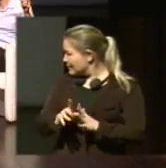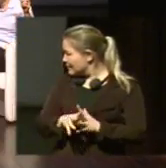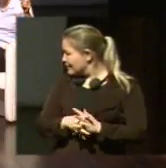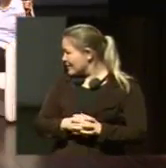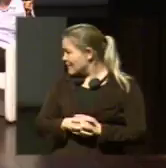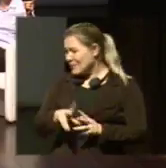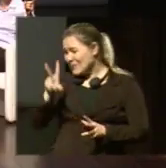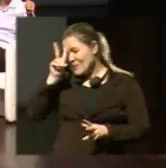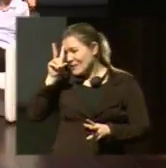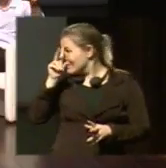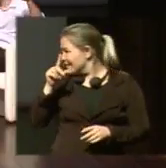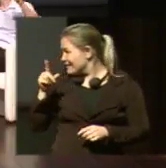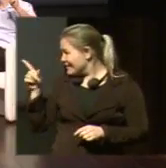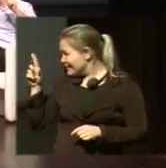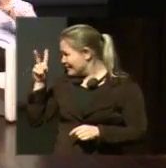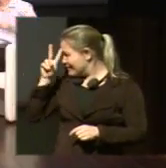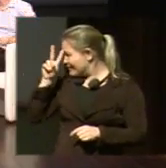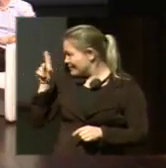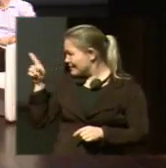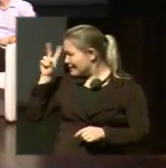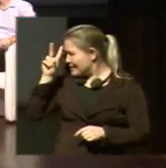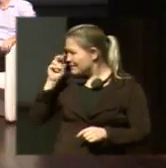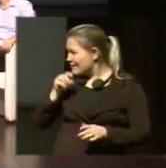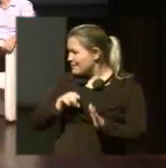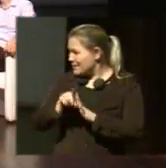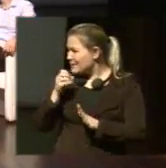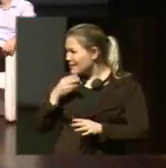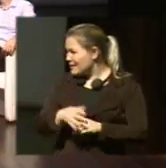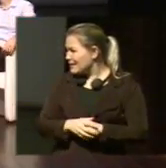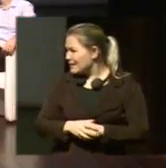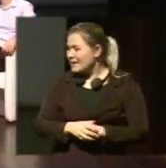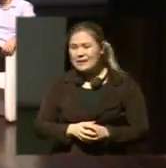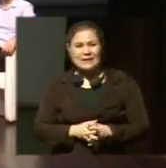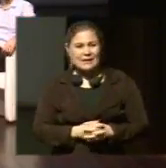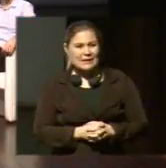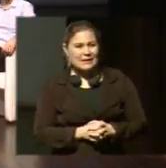Lembram? Eu lembro que a pergunta é boa. Pode repetir.